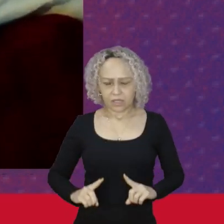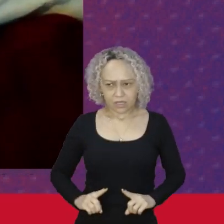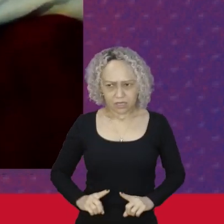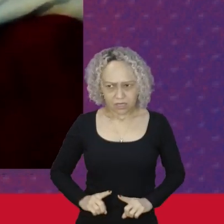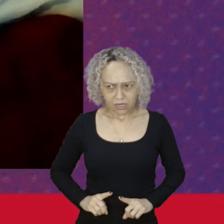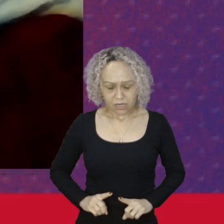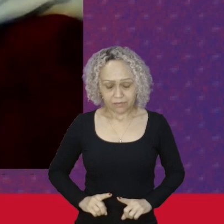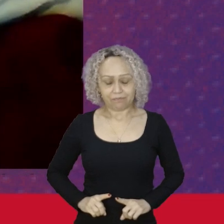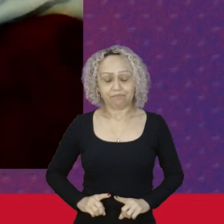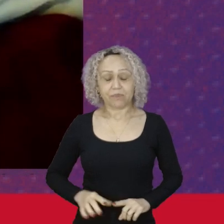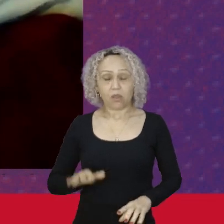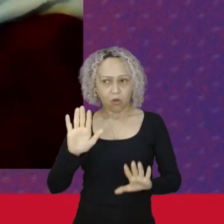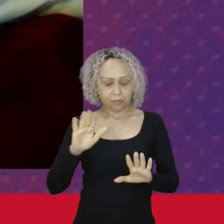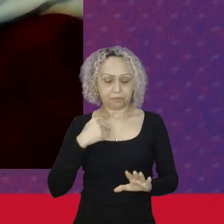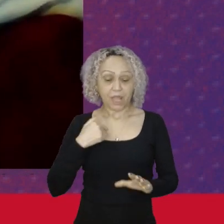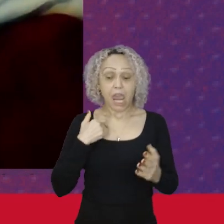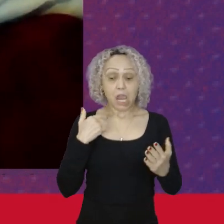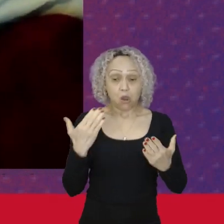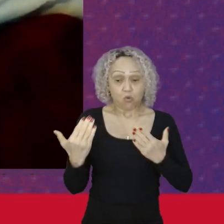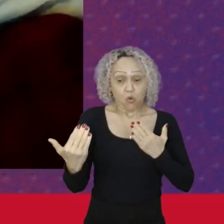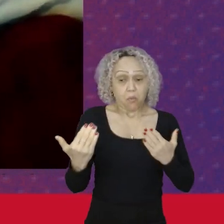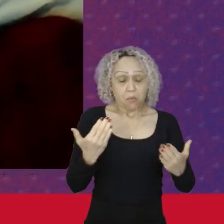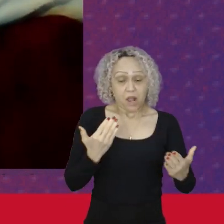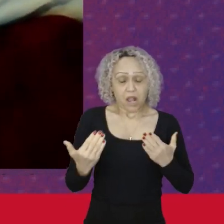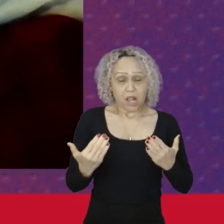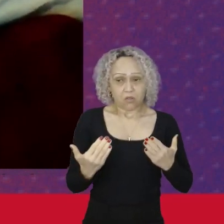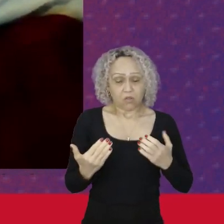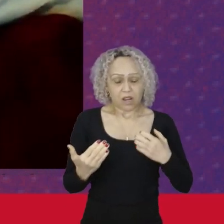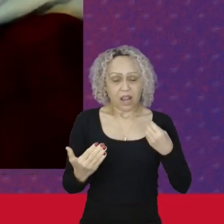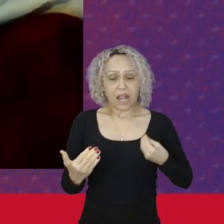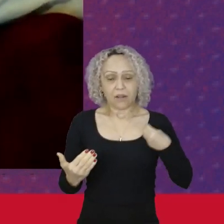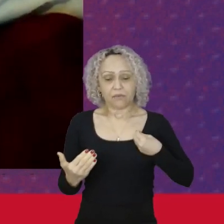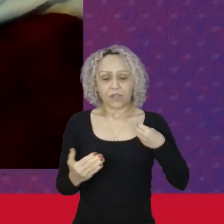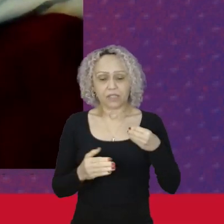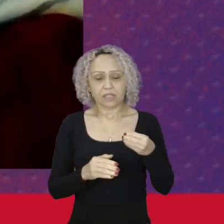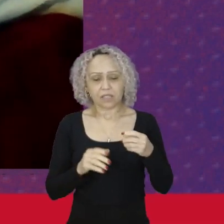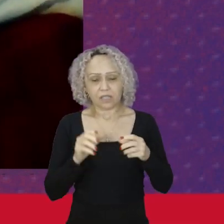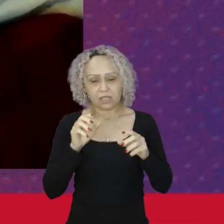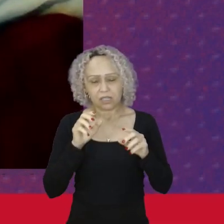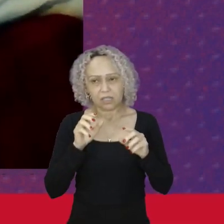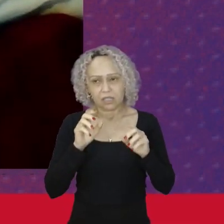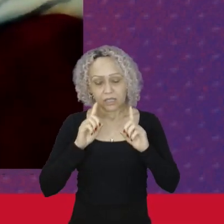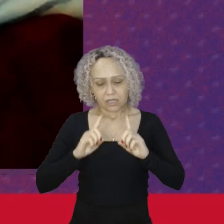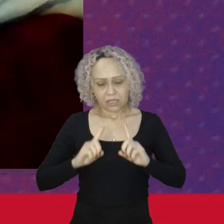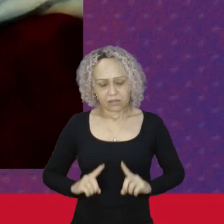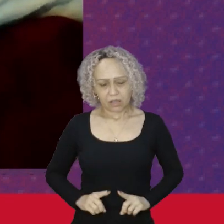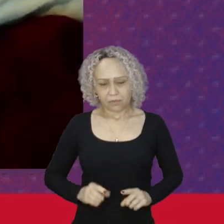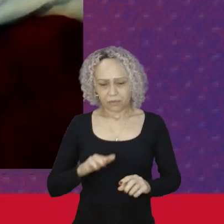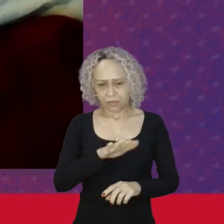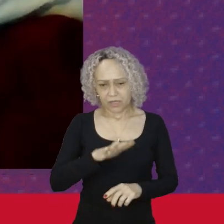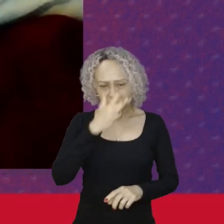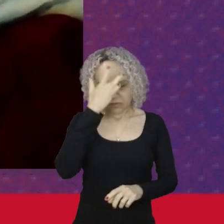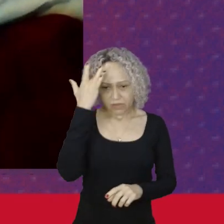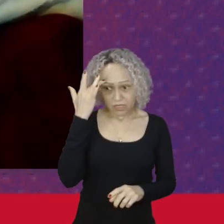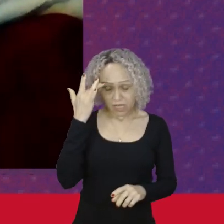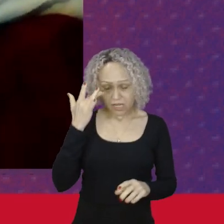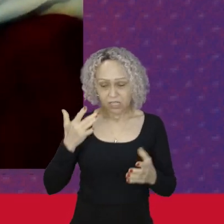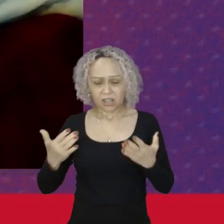condição feminina não diz respeito somente aos órgãos genitais, por exemplo, de uma mulher, né,